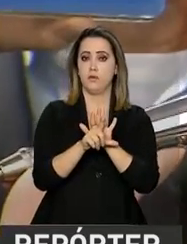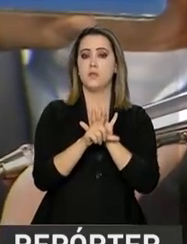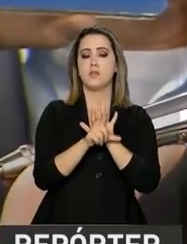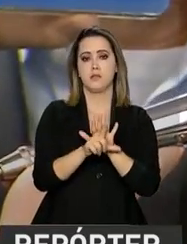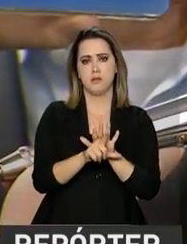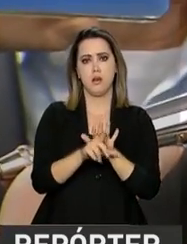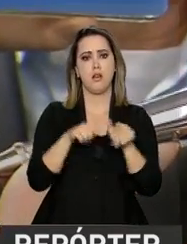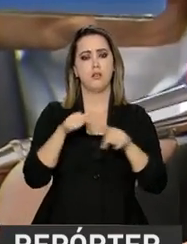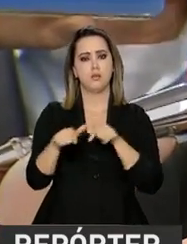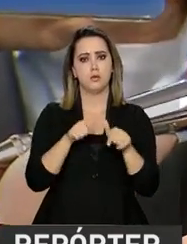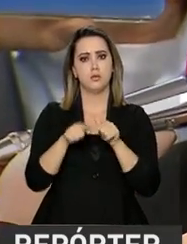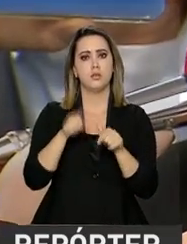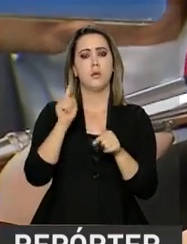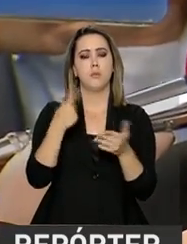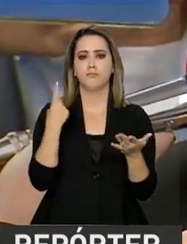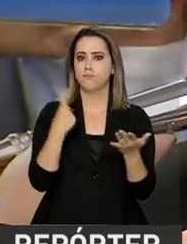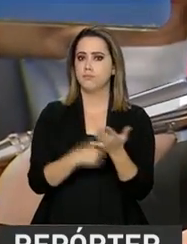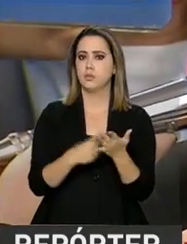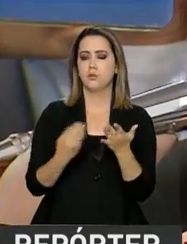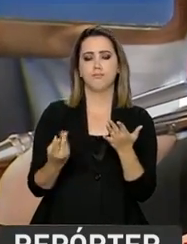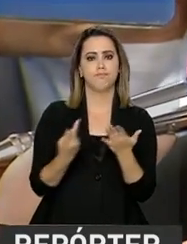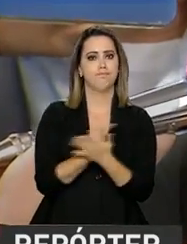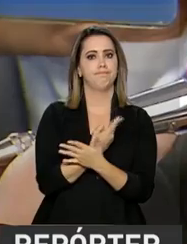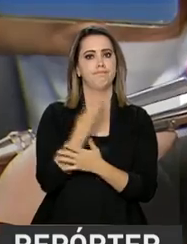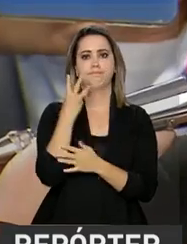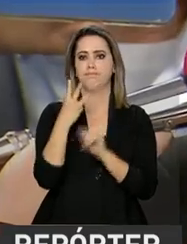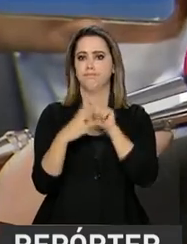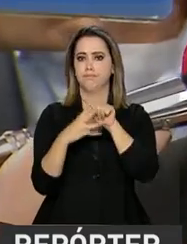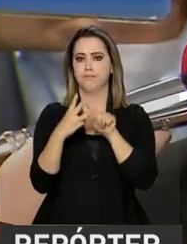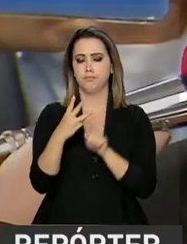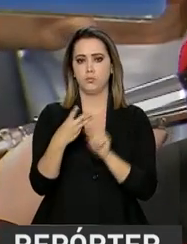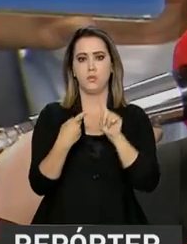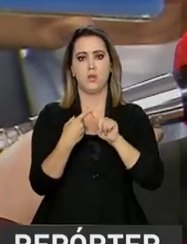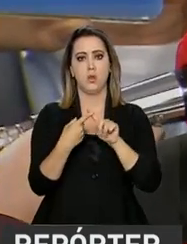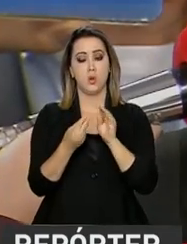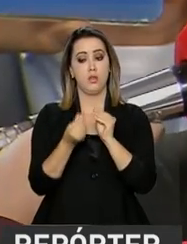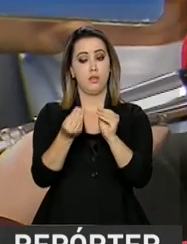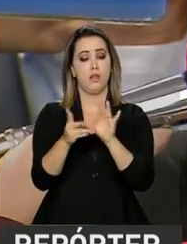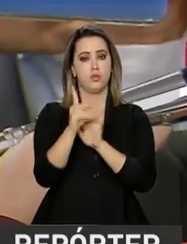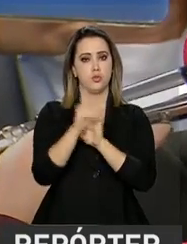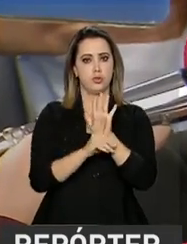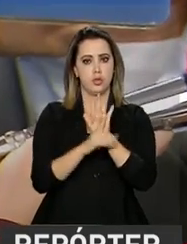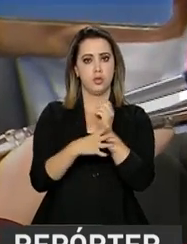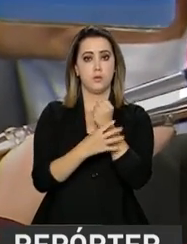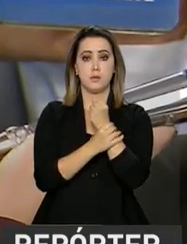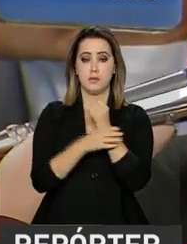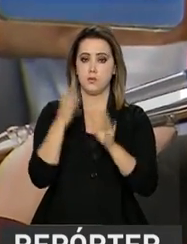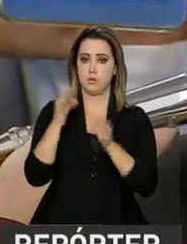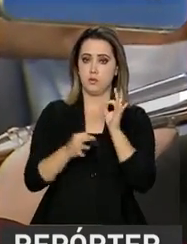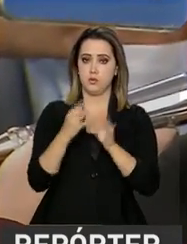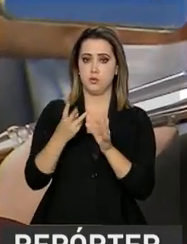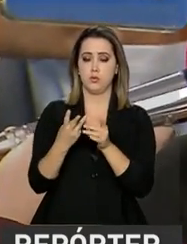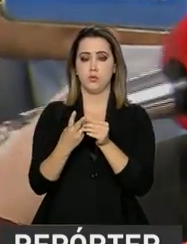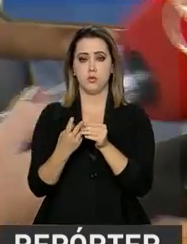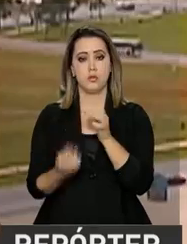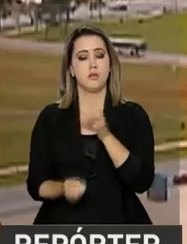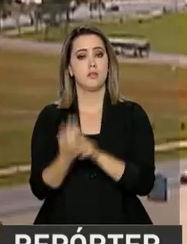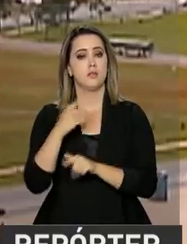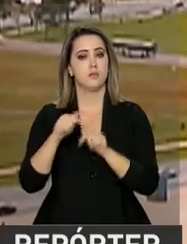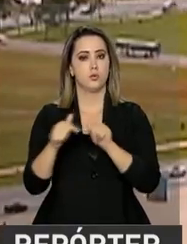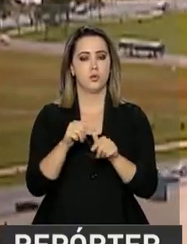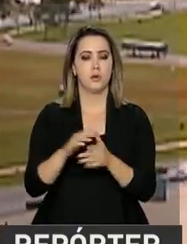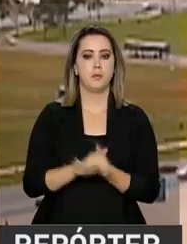legislação trabalhista, que foi consolidada em três eixos: consolidar direitos, segurança jurídica e geração de empregos.